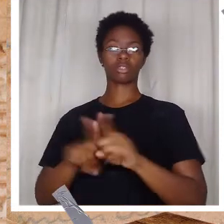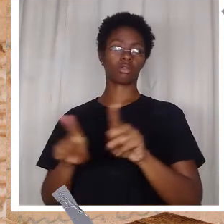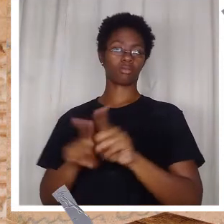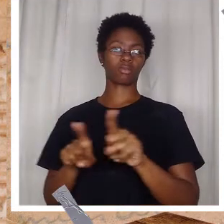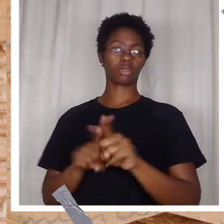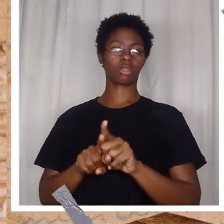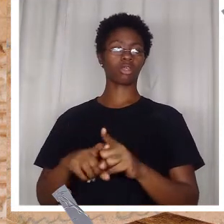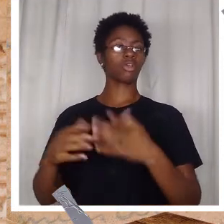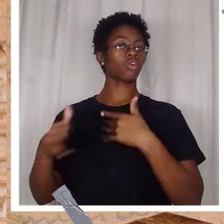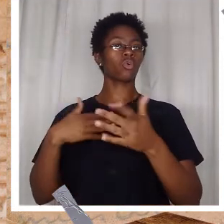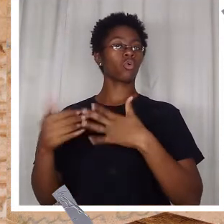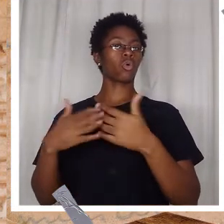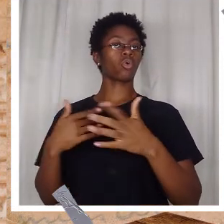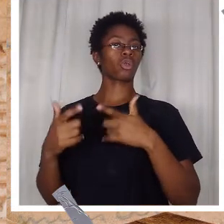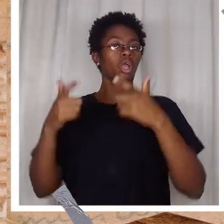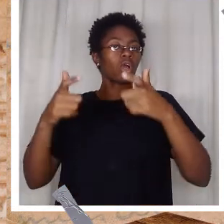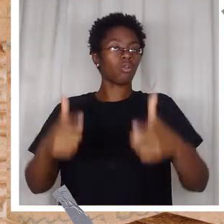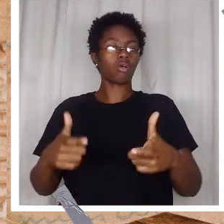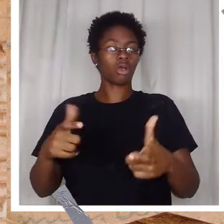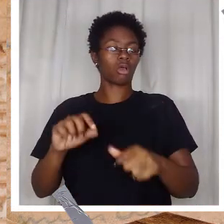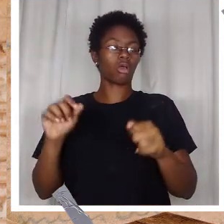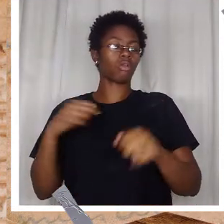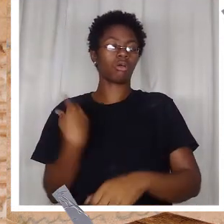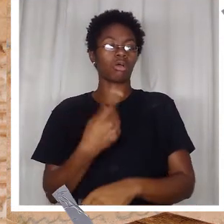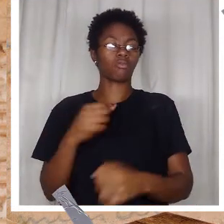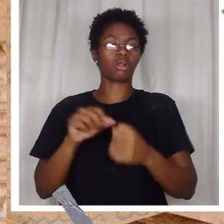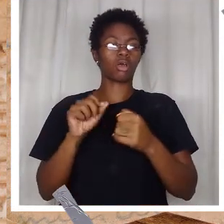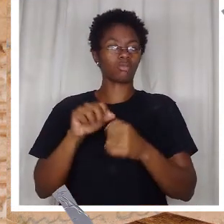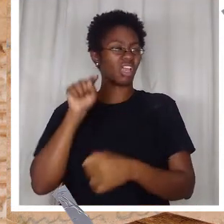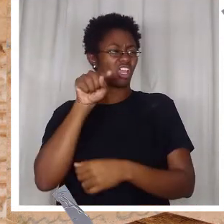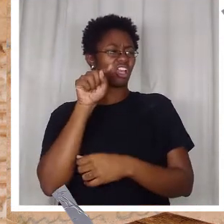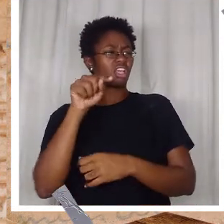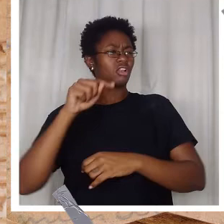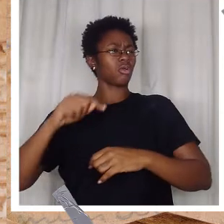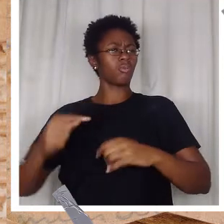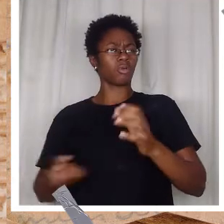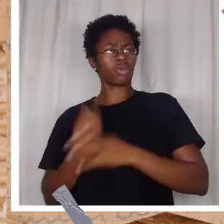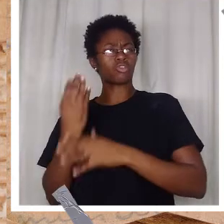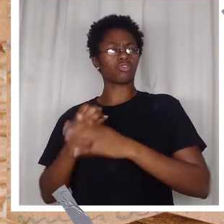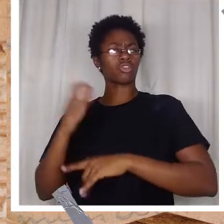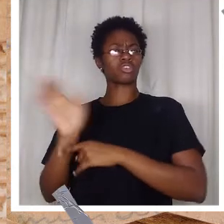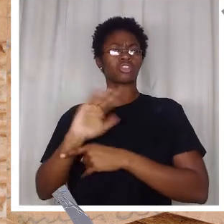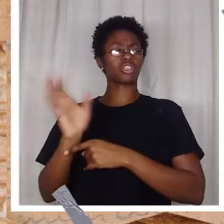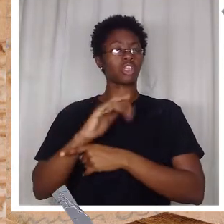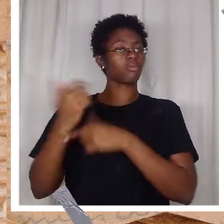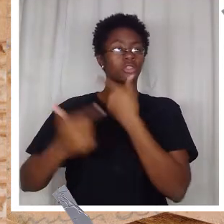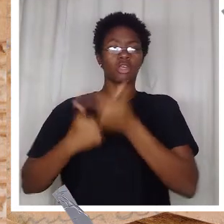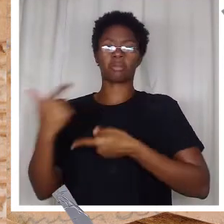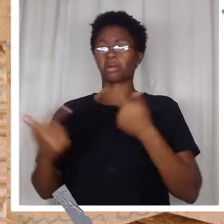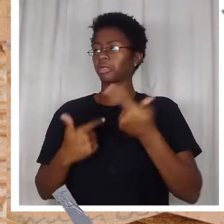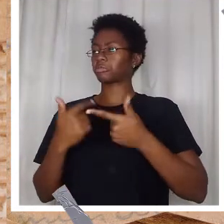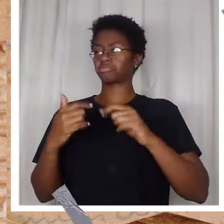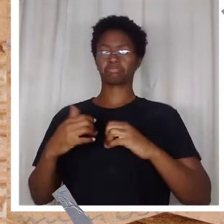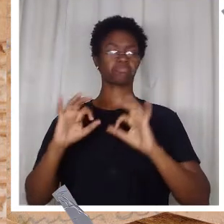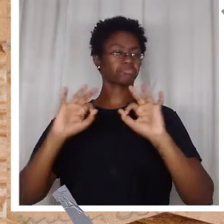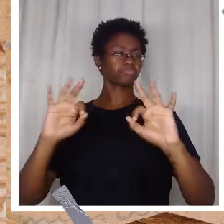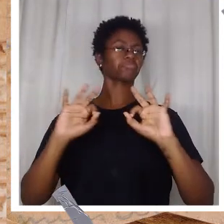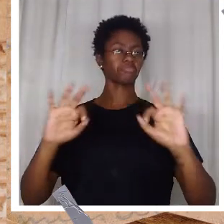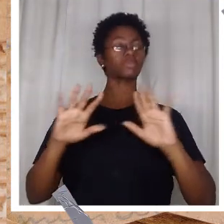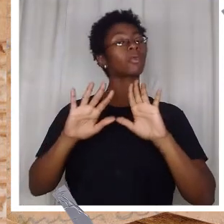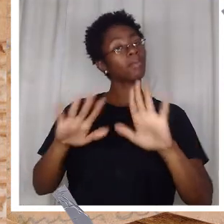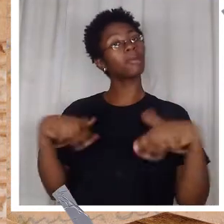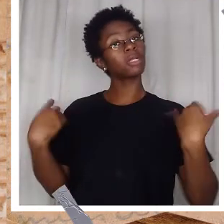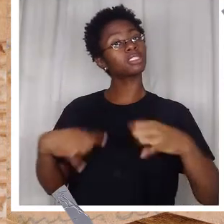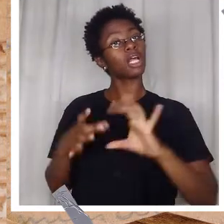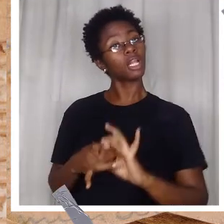qualquer lugar. Pô, o Pilar é um produtor de cinema e de audiovisual que trabalha com... Pelo amor de Deus. Eu quero dizer que nós temos que ter a